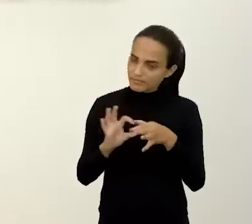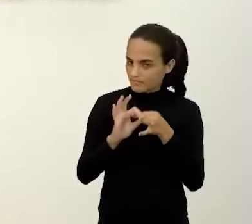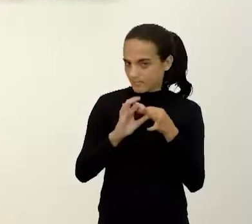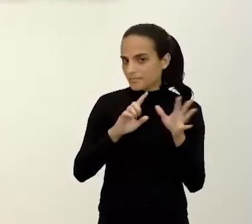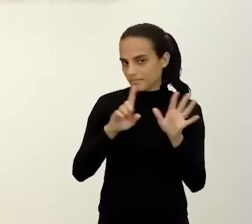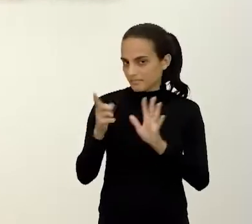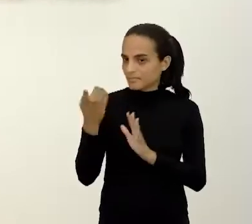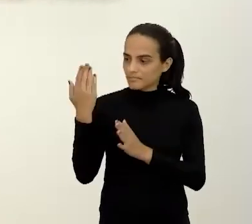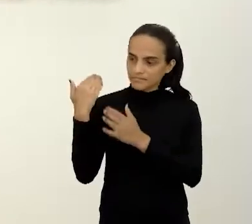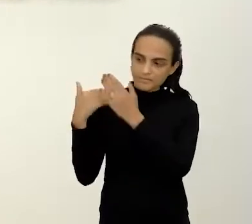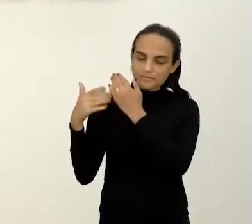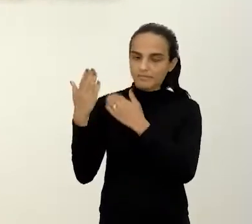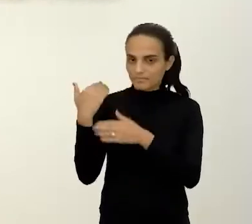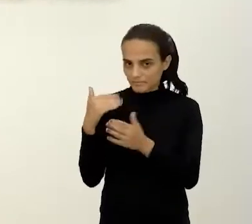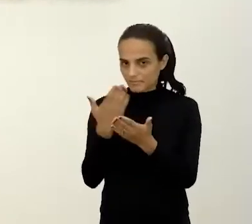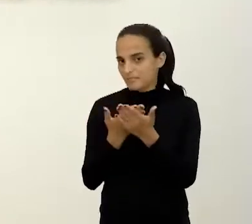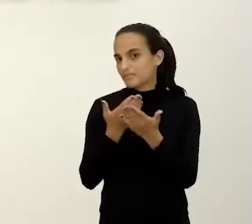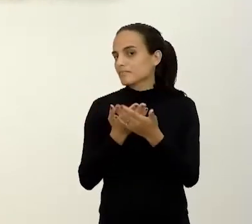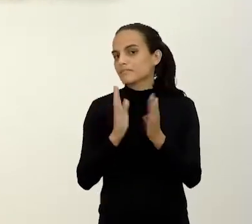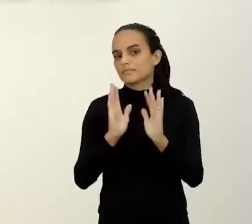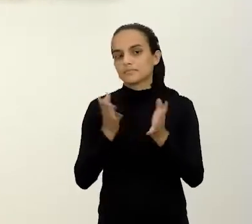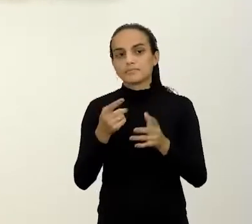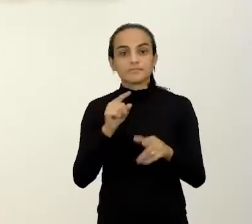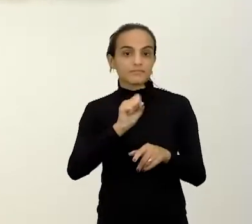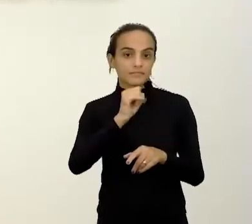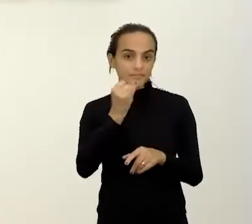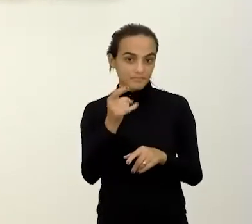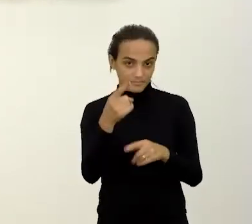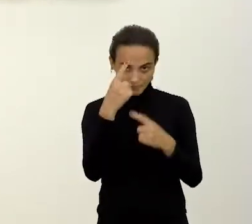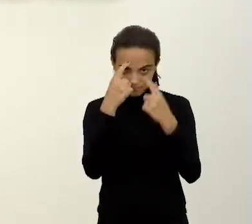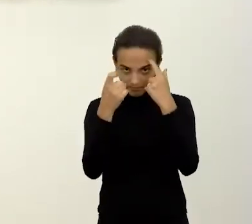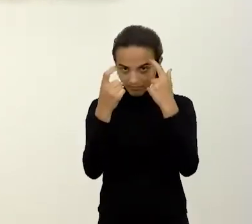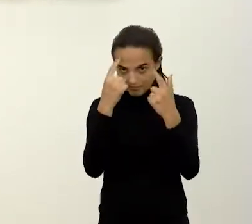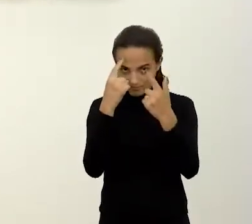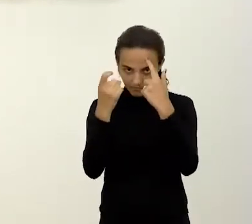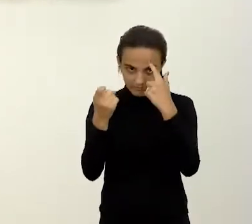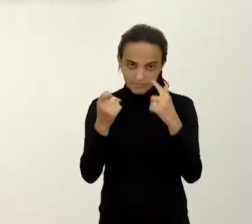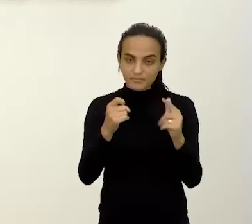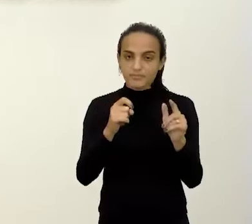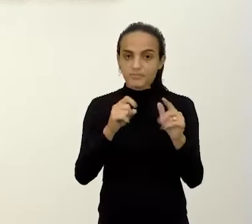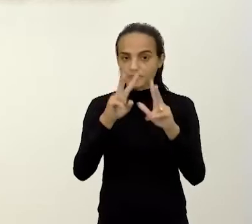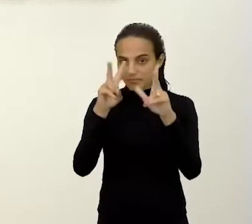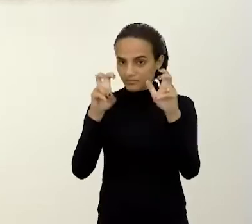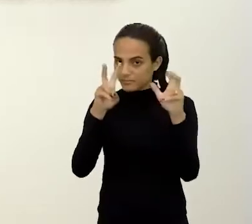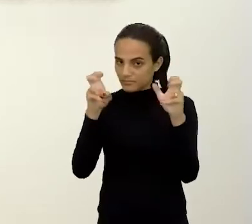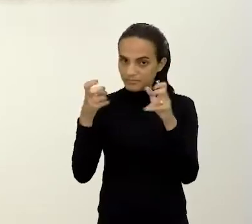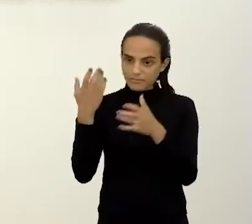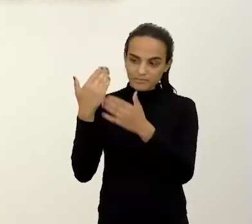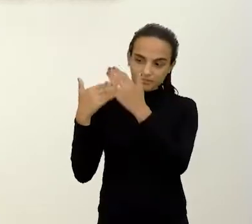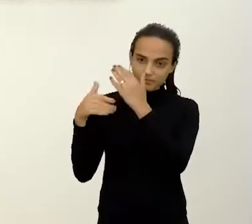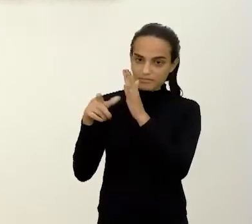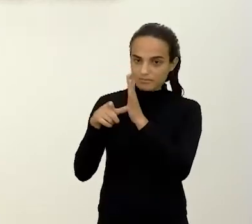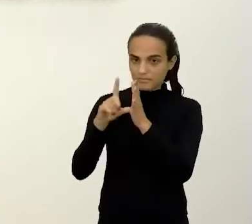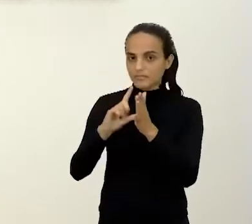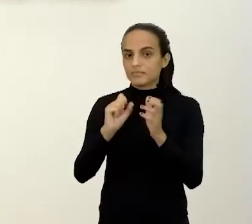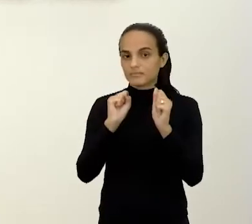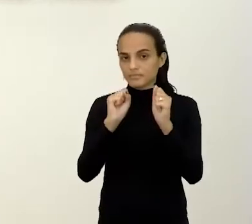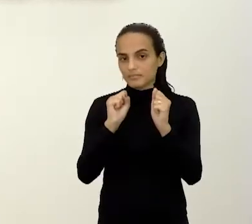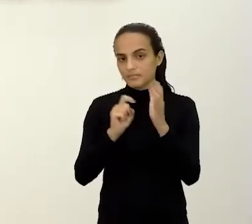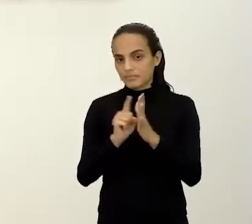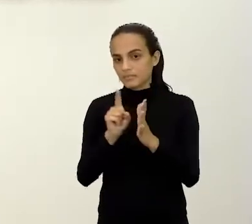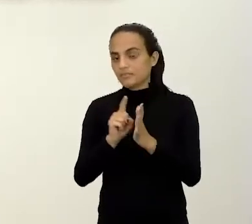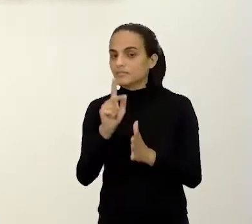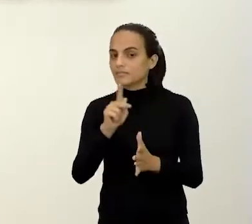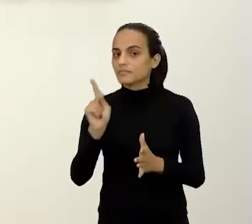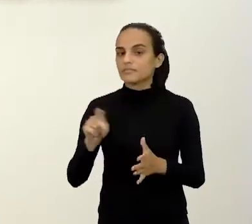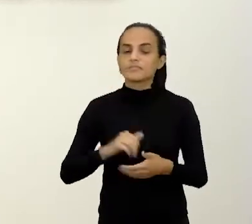anterior. Caso você tenha alguma dúvida do conteúdo anterior, pode estar perguntando para o professor, porque